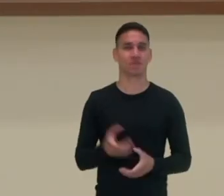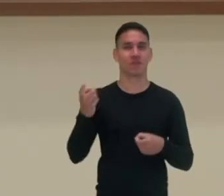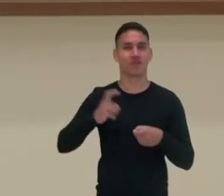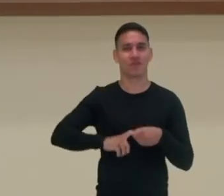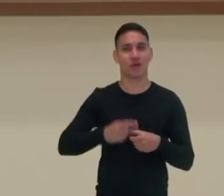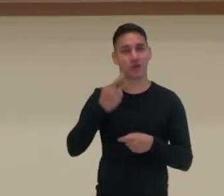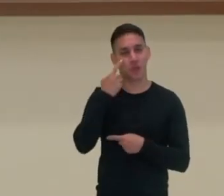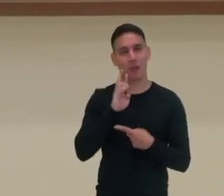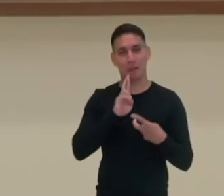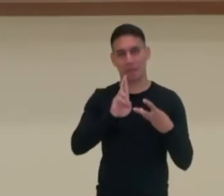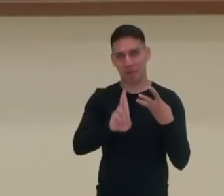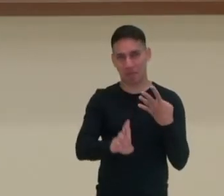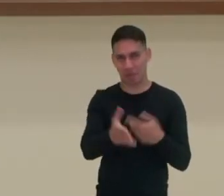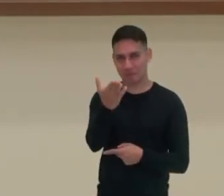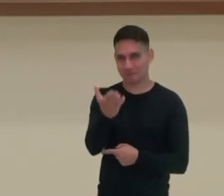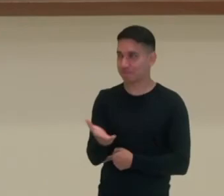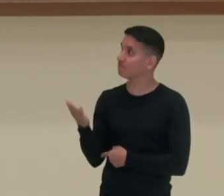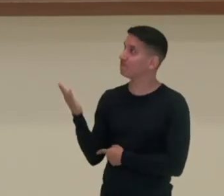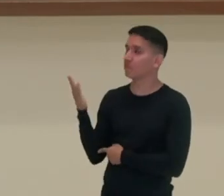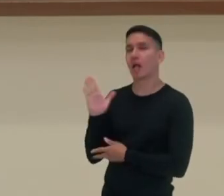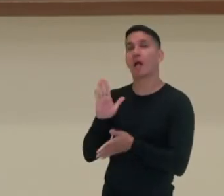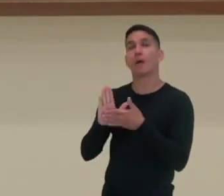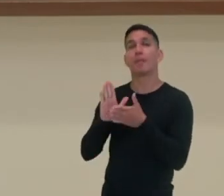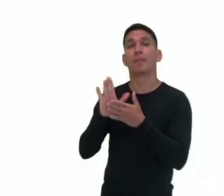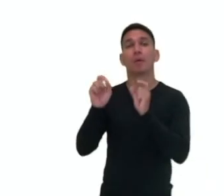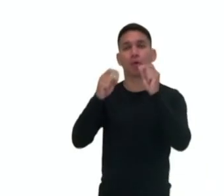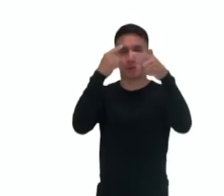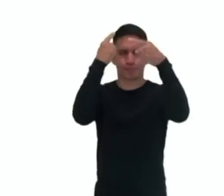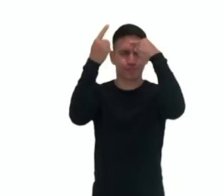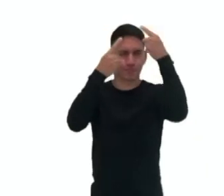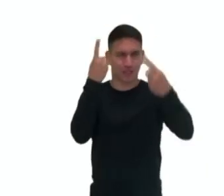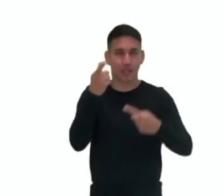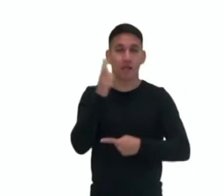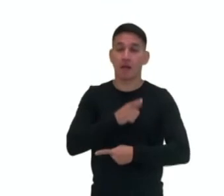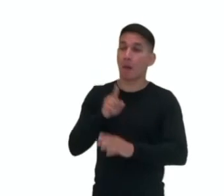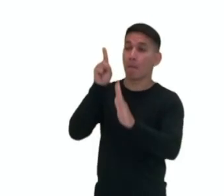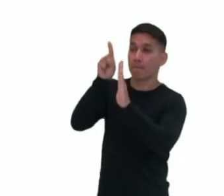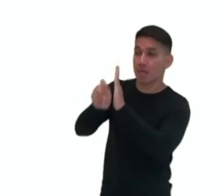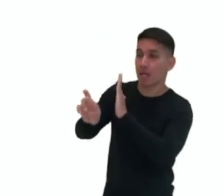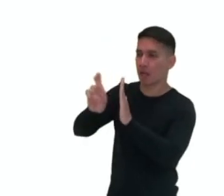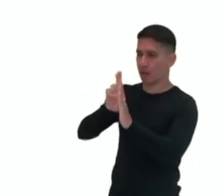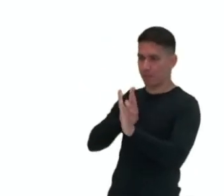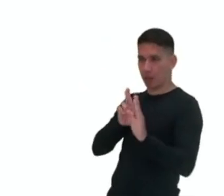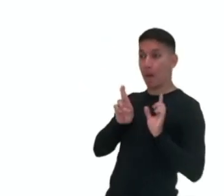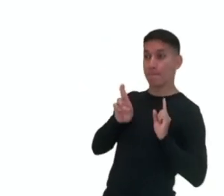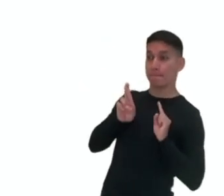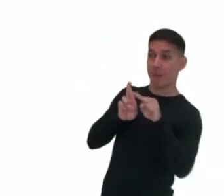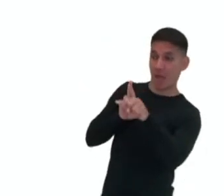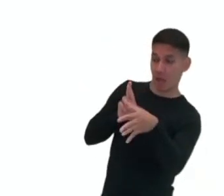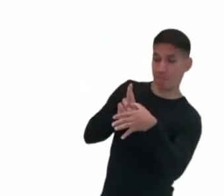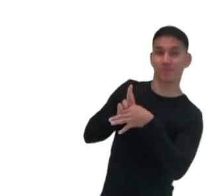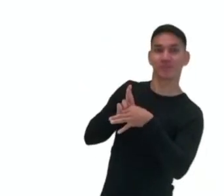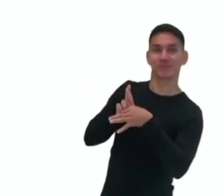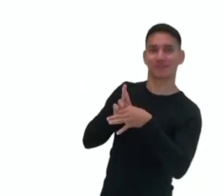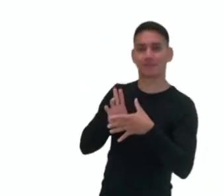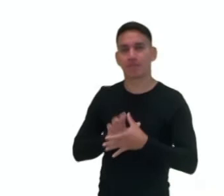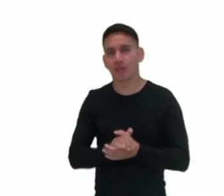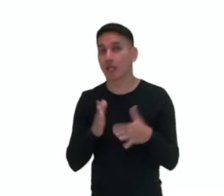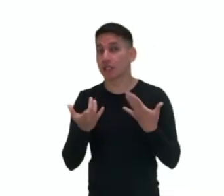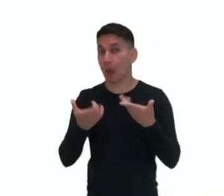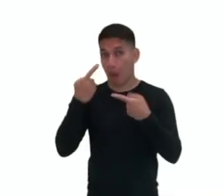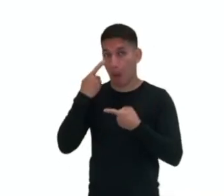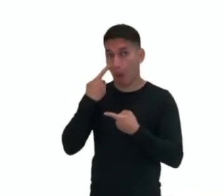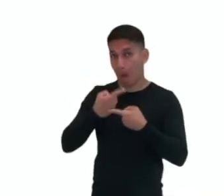Voltei gabaritar contigo. A ideia qual era? Pergunta, resposta e pergunta engajada. Então, poderia ter ficado mais ou menos assim, ó, como aqui no